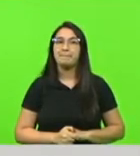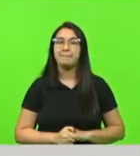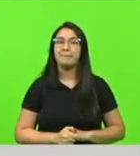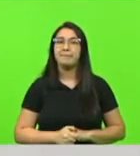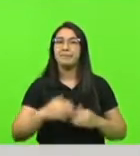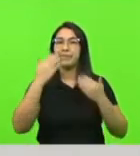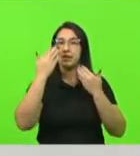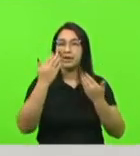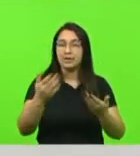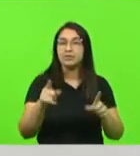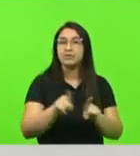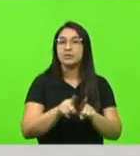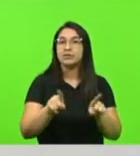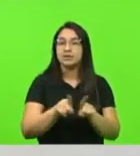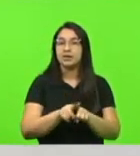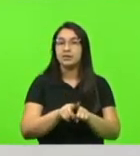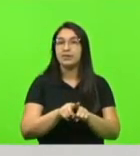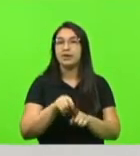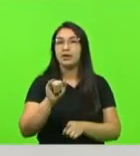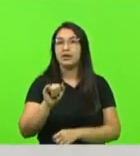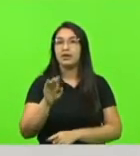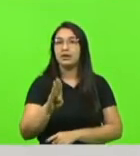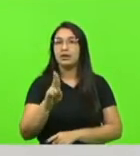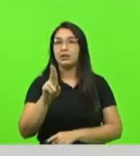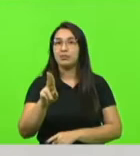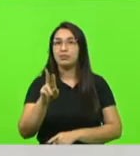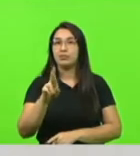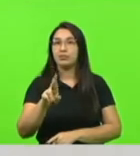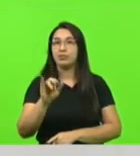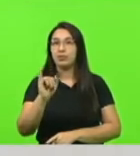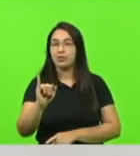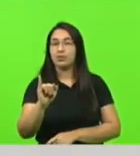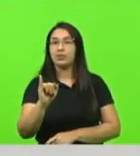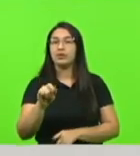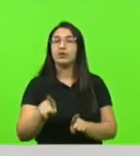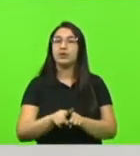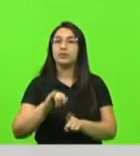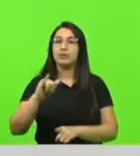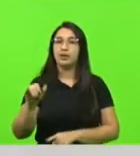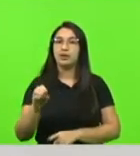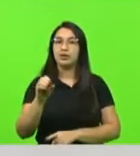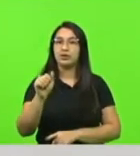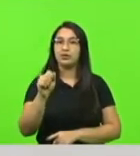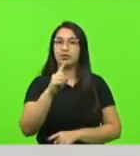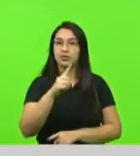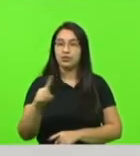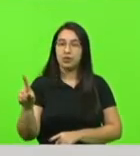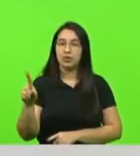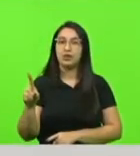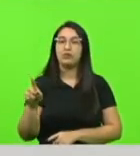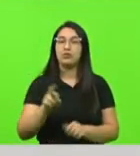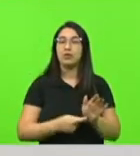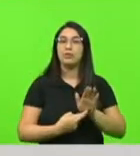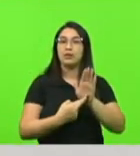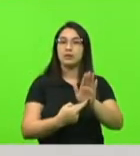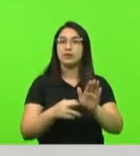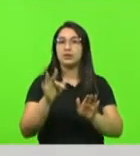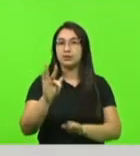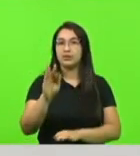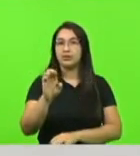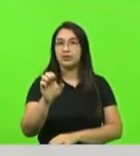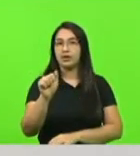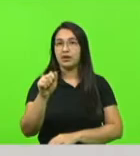Agradeço a presença do senhor Iburici Fernandes e o senhor João Osmar Quadros Pacheco, representantes da FEAPESC